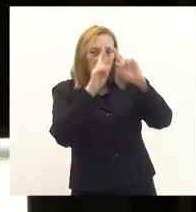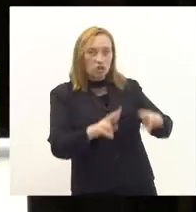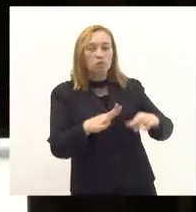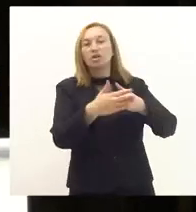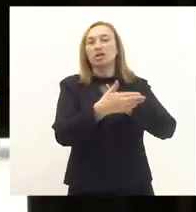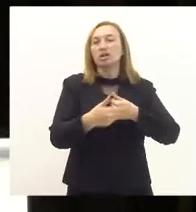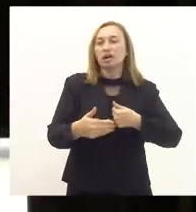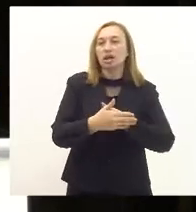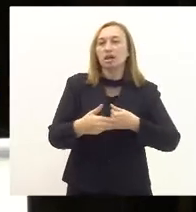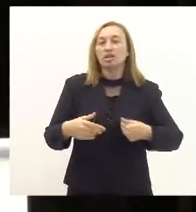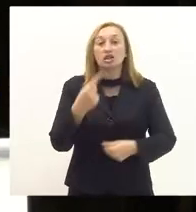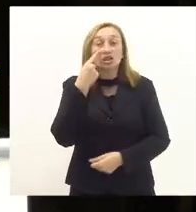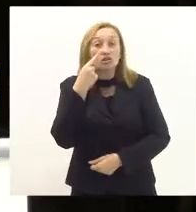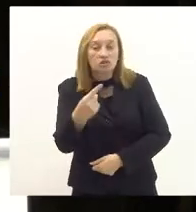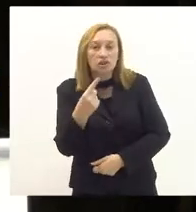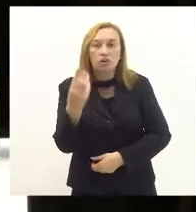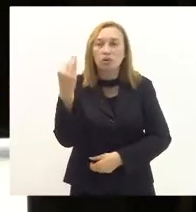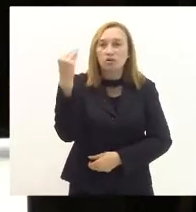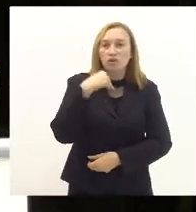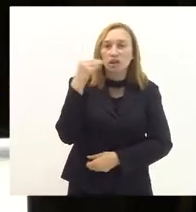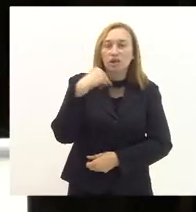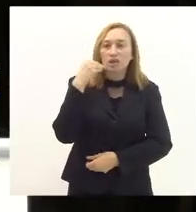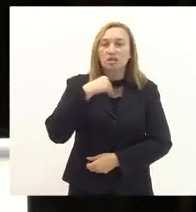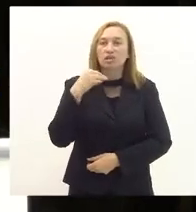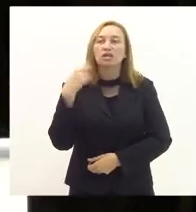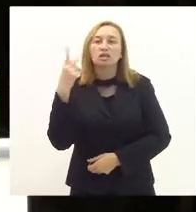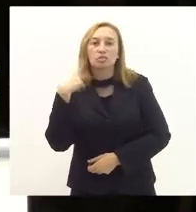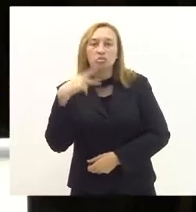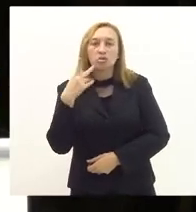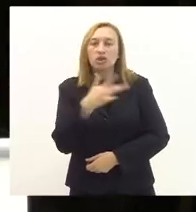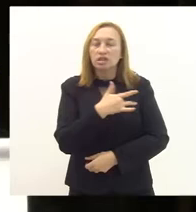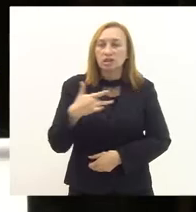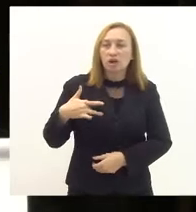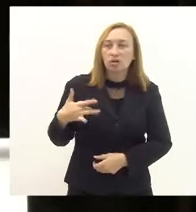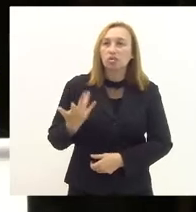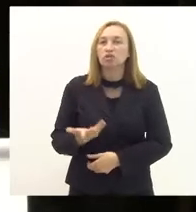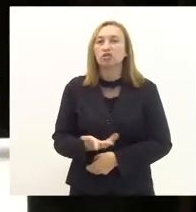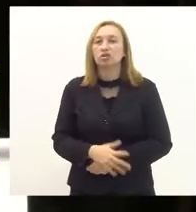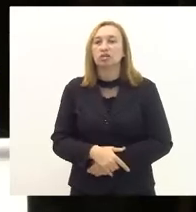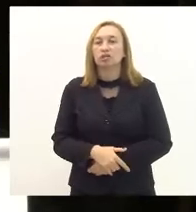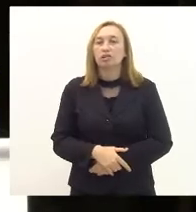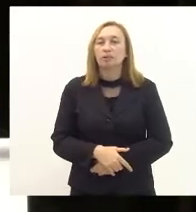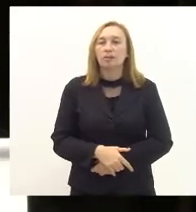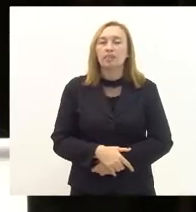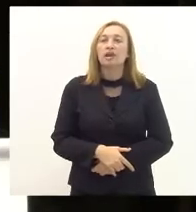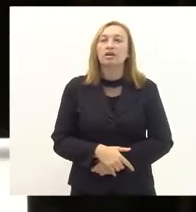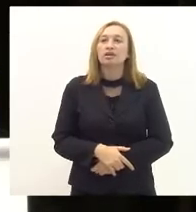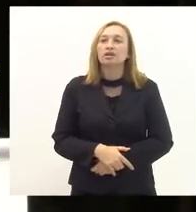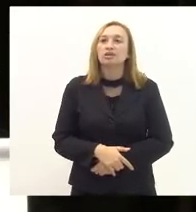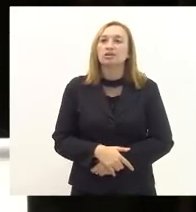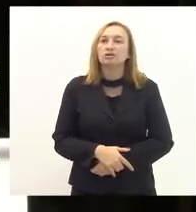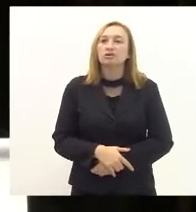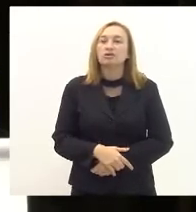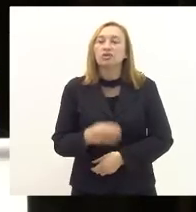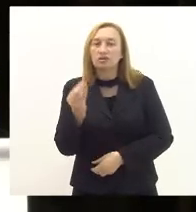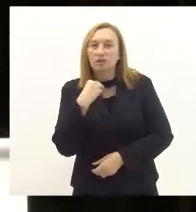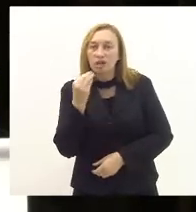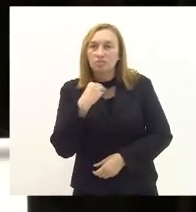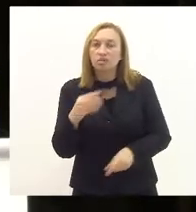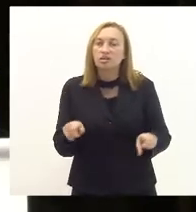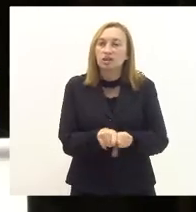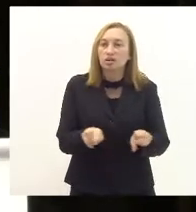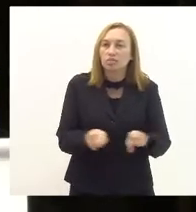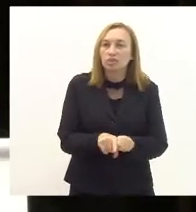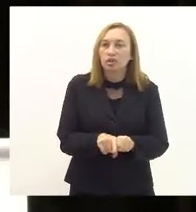carinho, a gente vê um enfraquecimento das políticas de saúde, e inclusive o enfraquecimento do